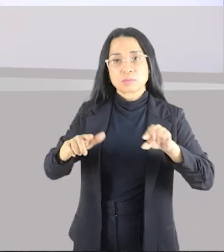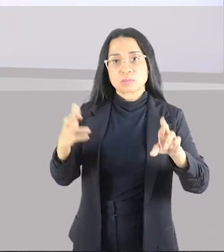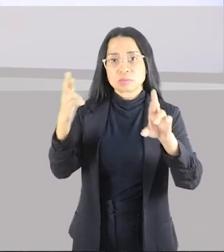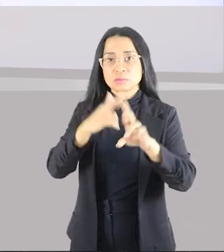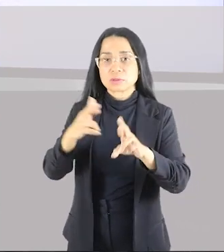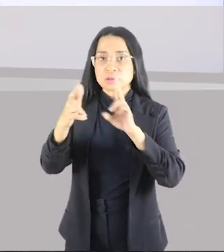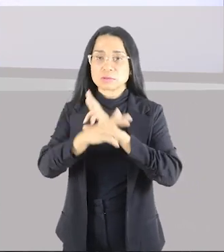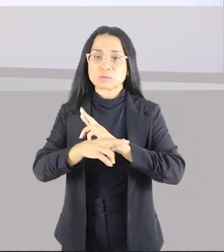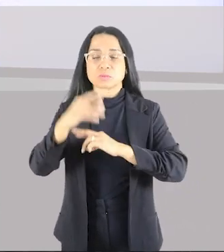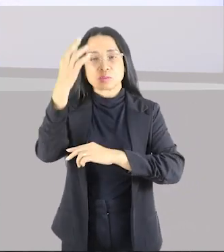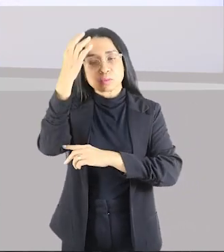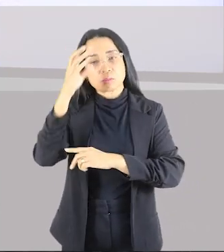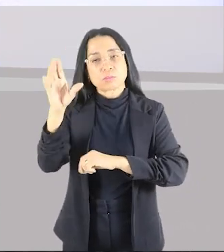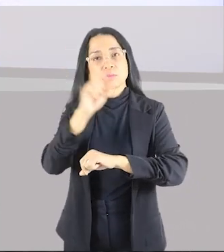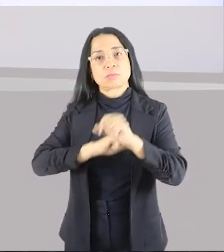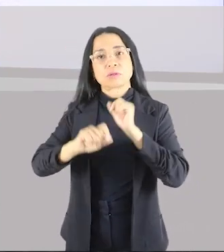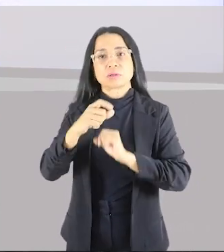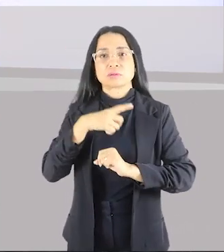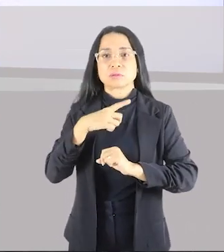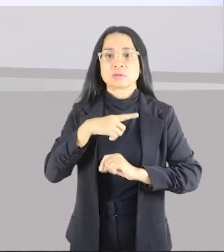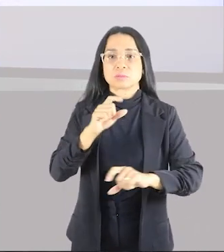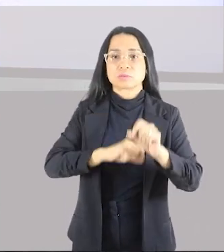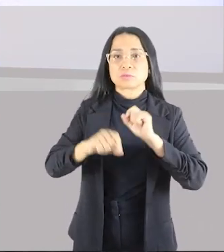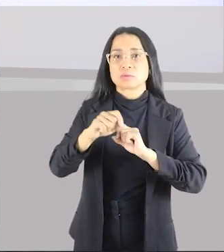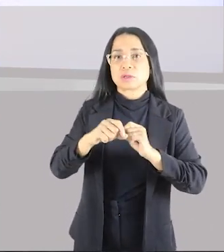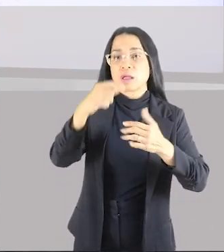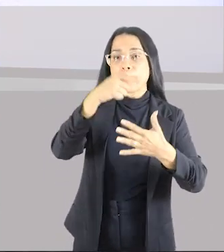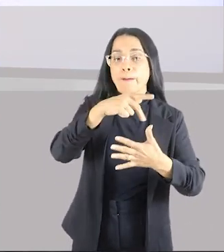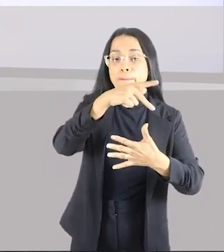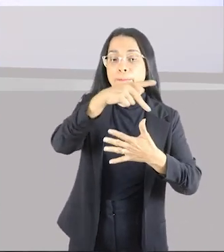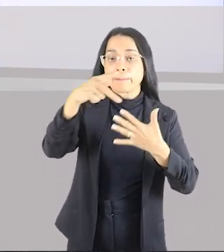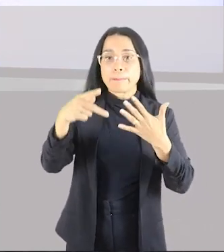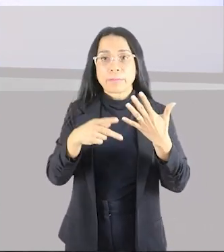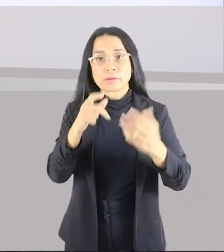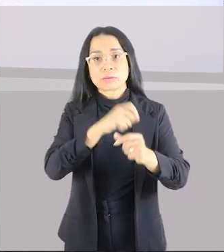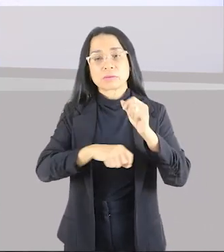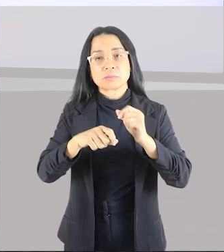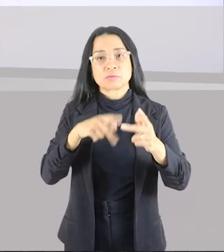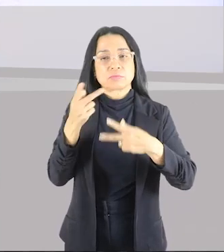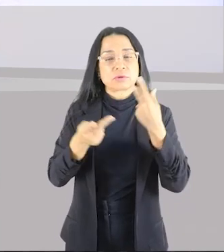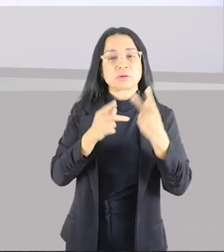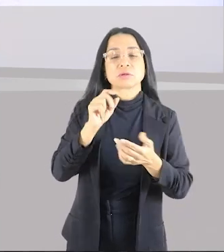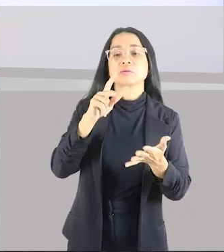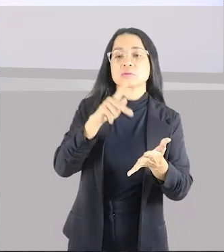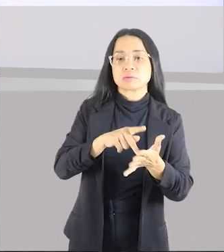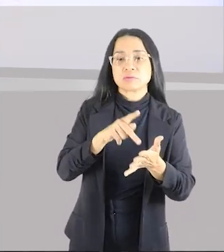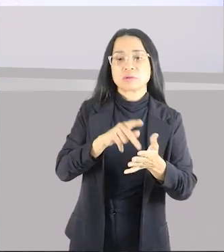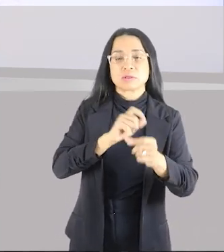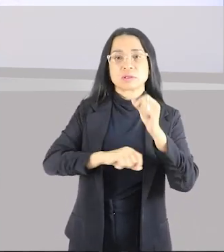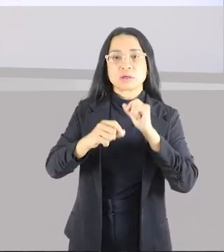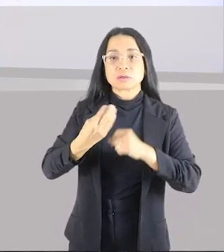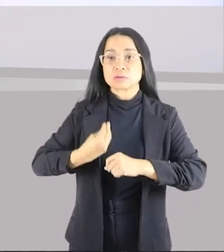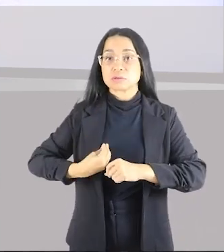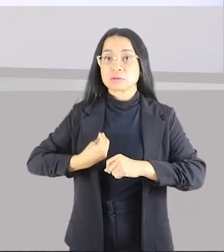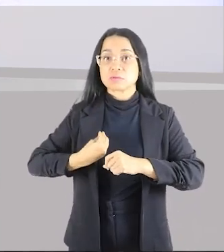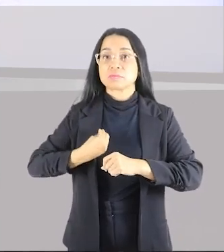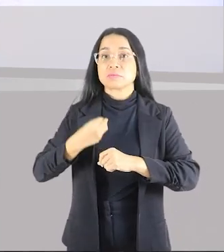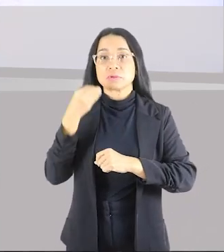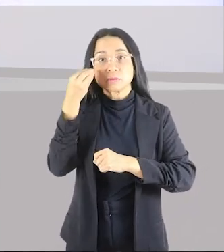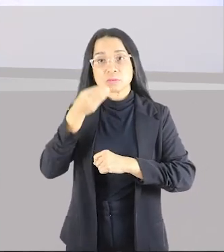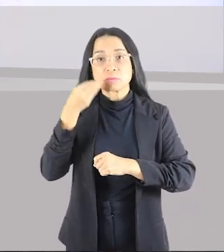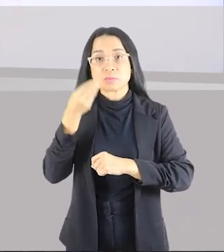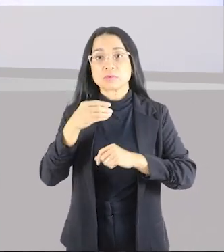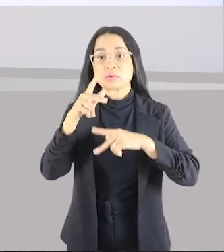relações culturais, que nós tratamos sobre parâmetros culturais, estamos falando, na verdade, da vivência dessa